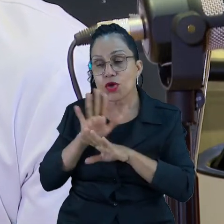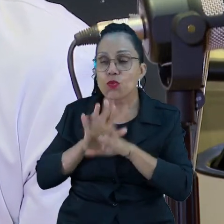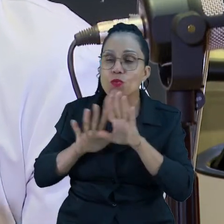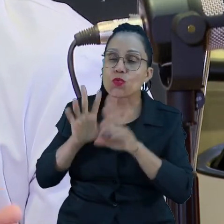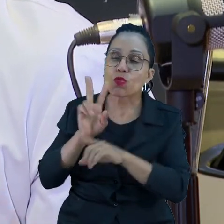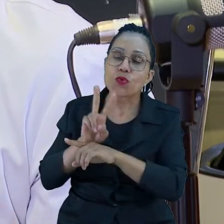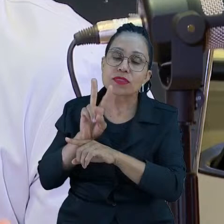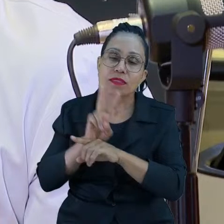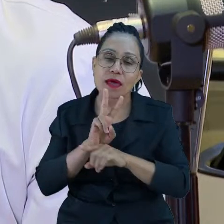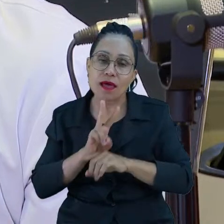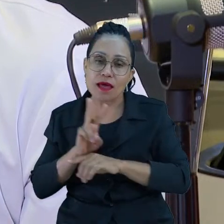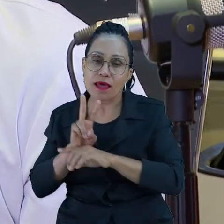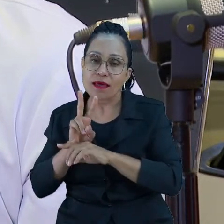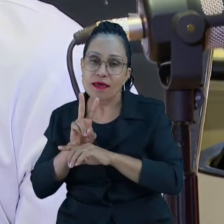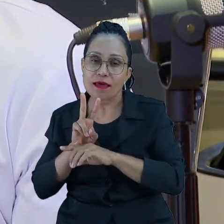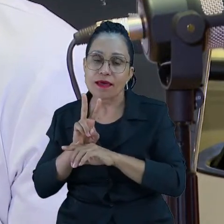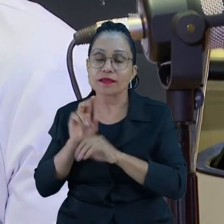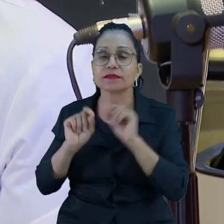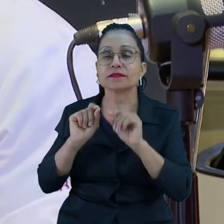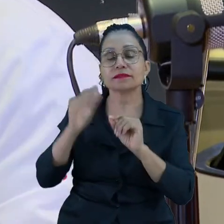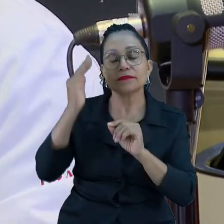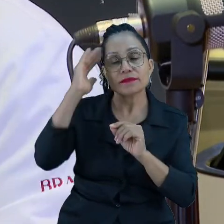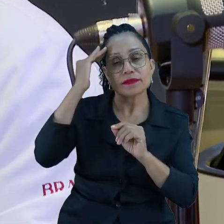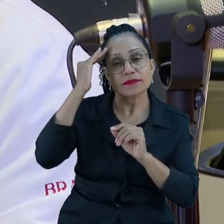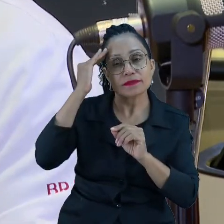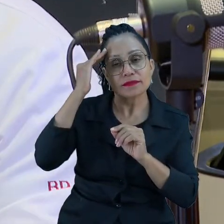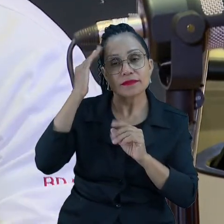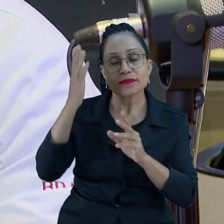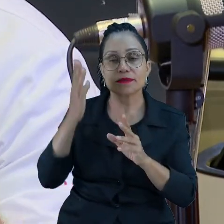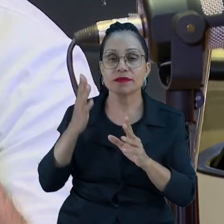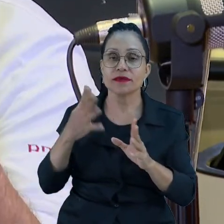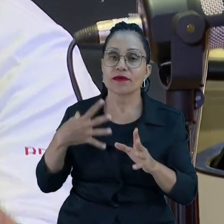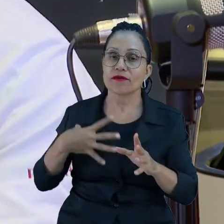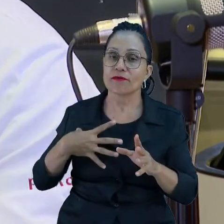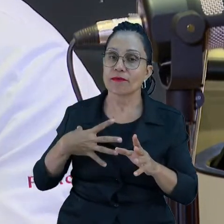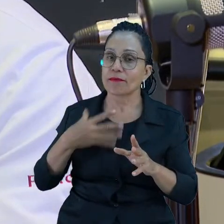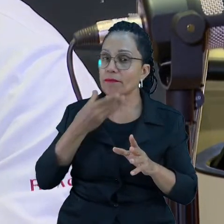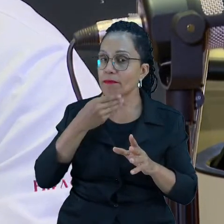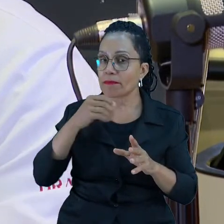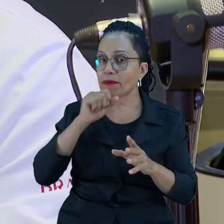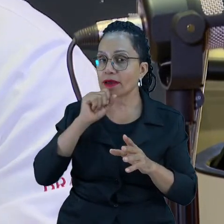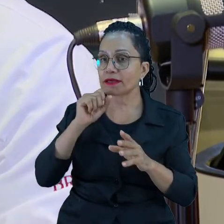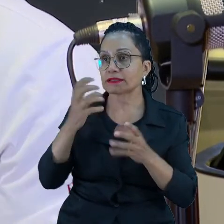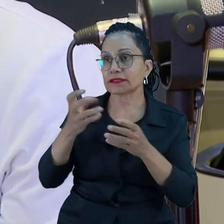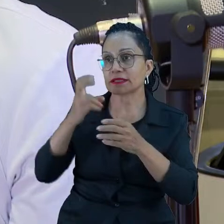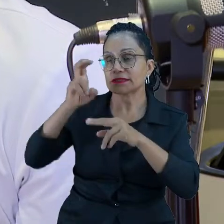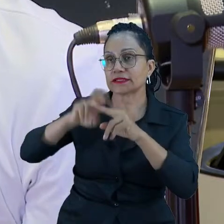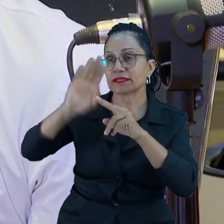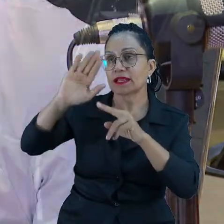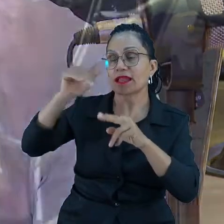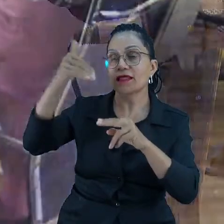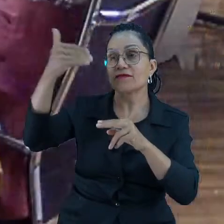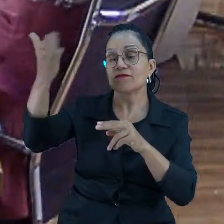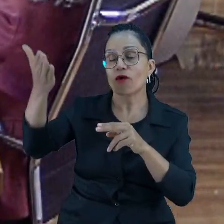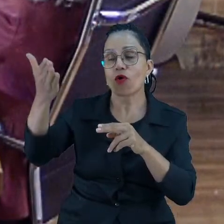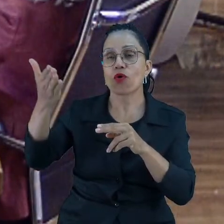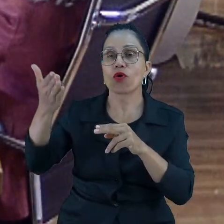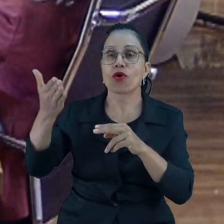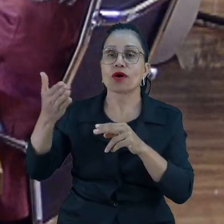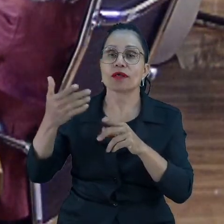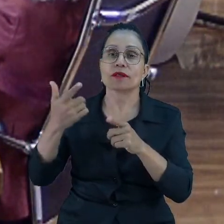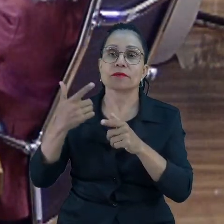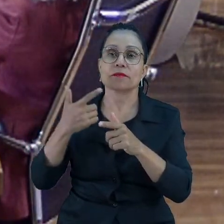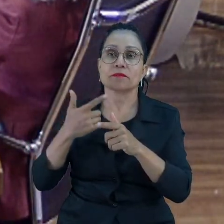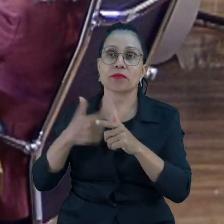pessoas. A gente entender o que as pessoas estão passando. Tem pais que têm filho autista que preferem sentar lá fora por conta do barulho. Sim. E é muito